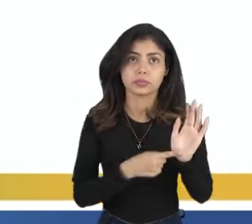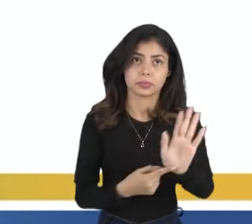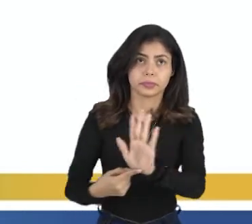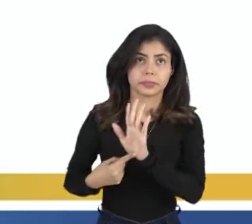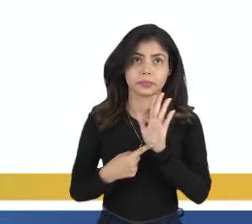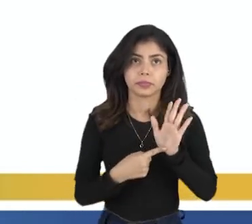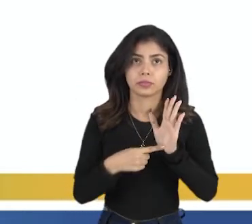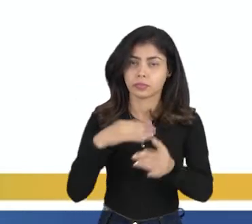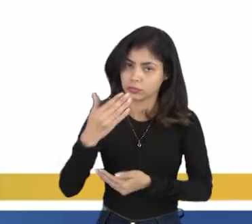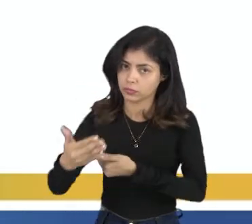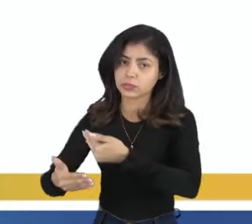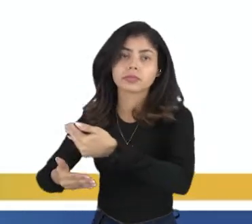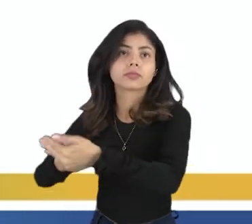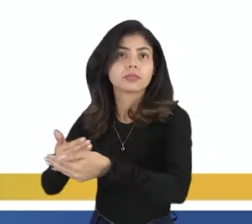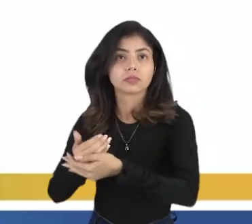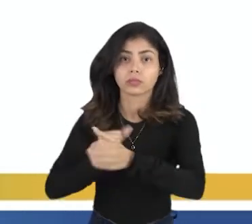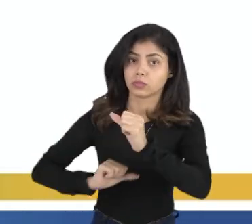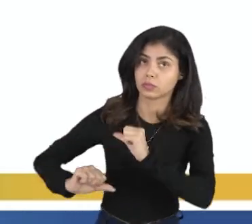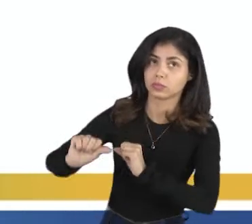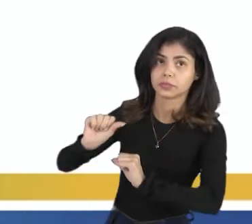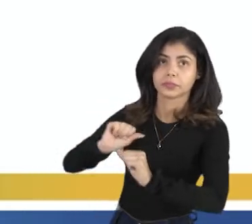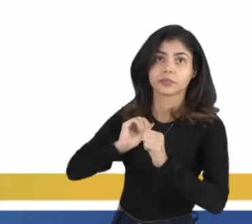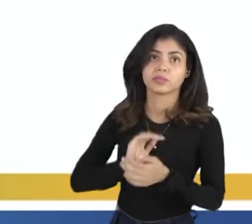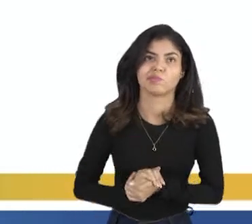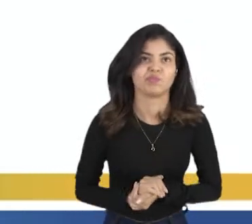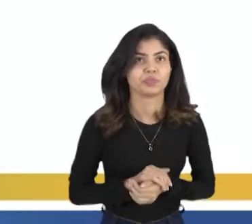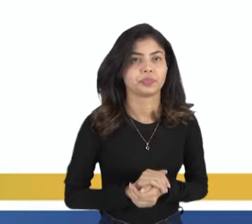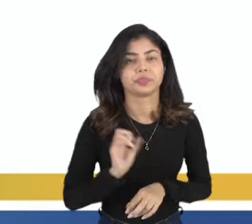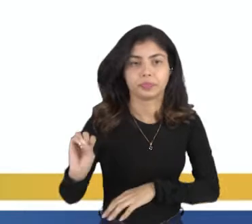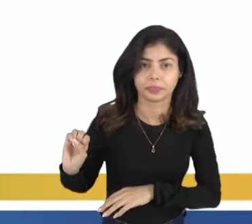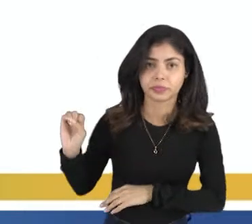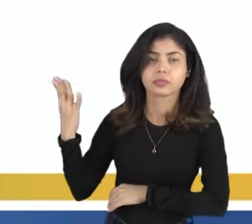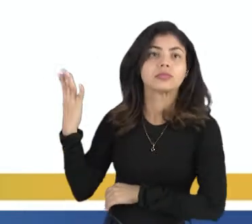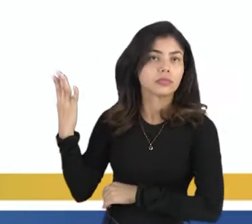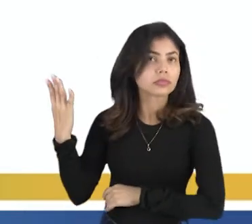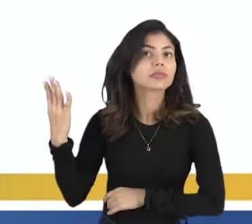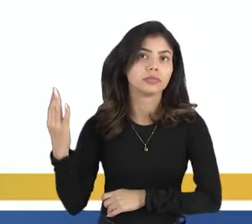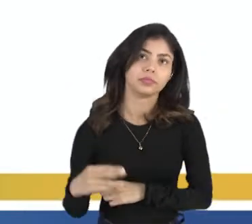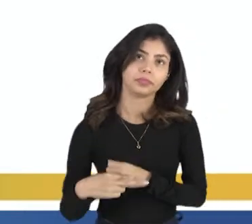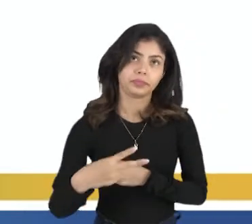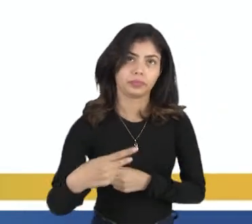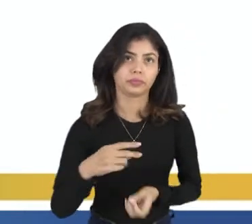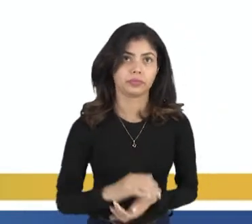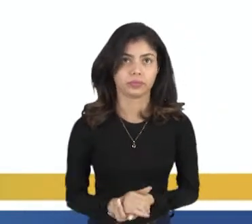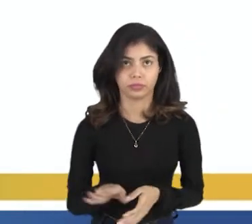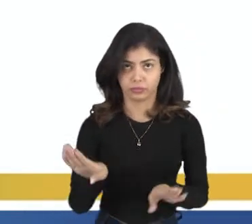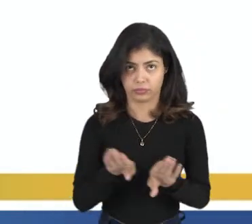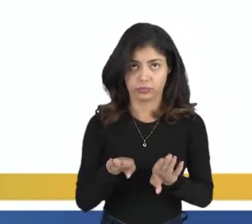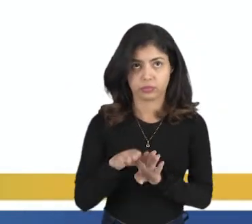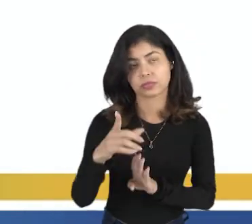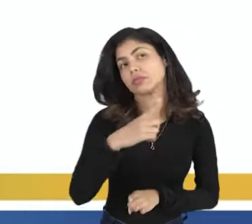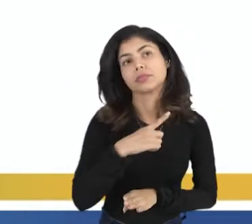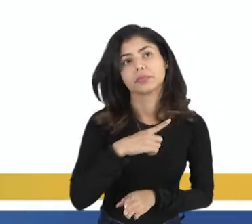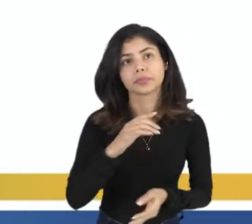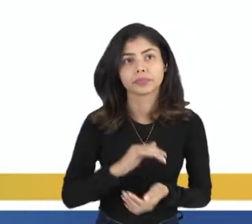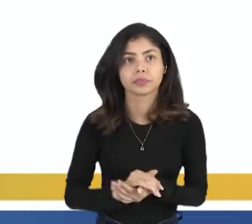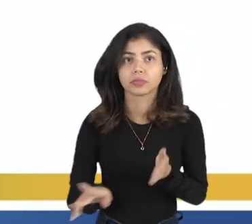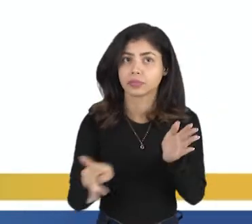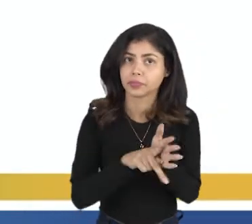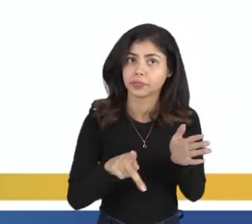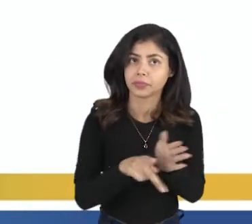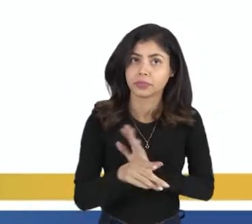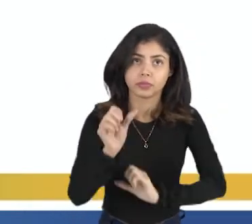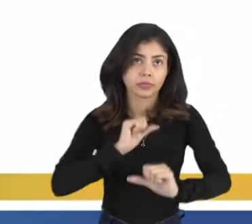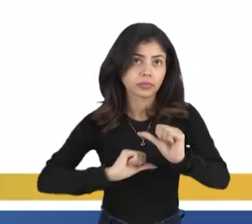para demonstrar evoluções ou regressões que ocorrem em sequência para que o comportamento dos fenômenos